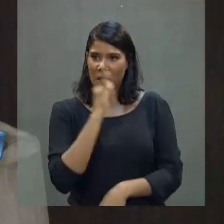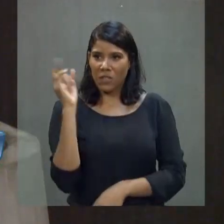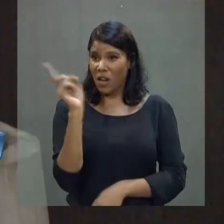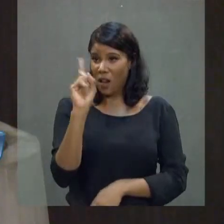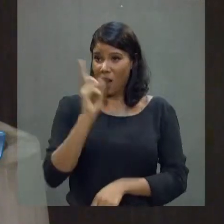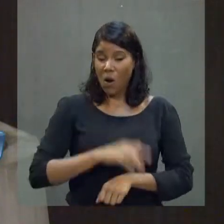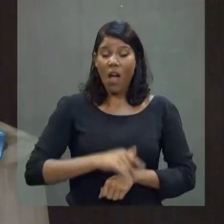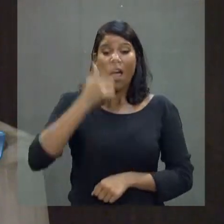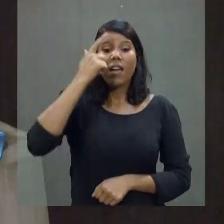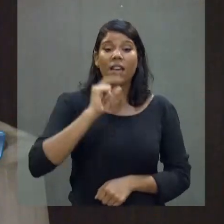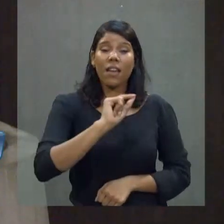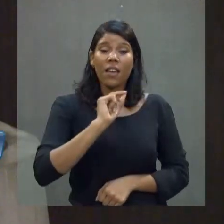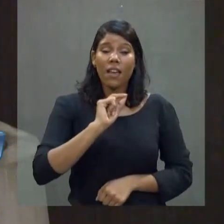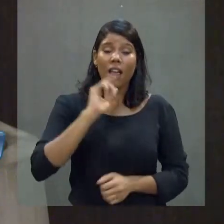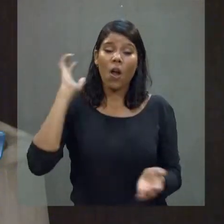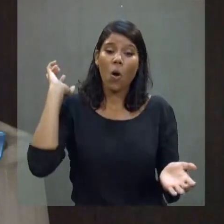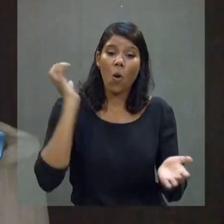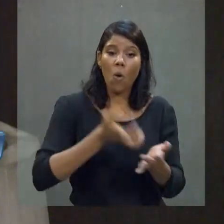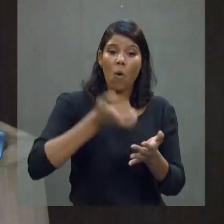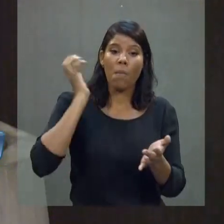estava comprando